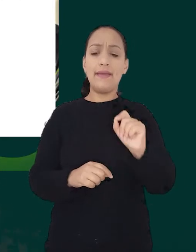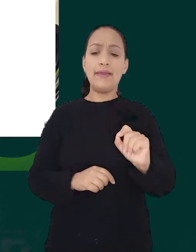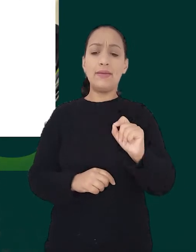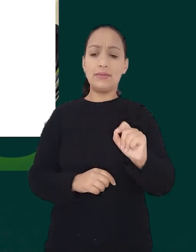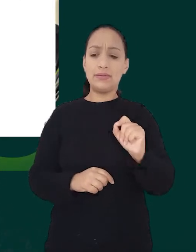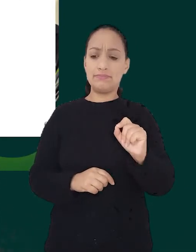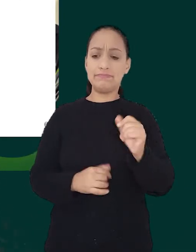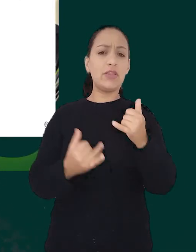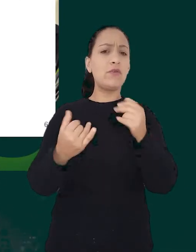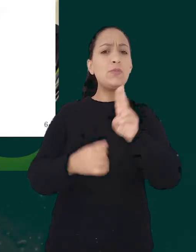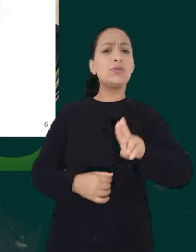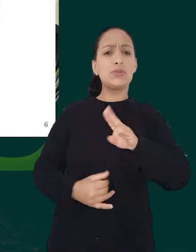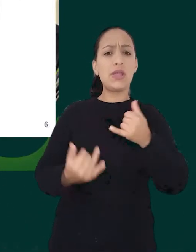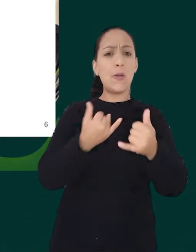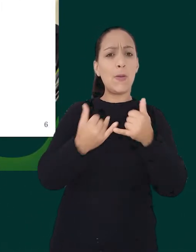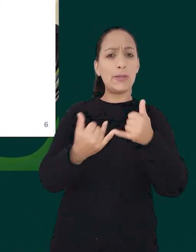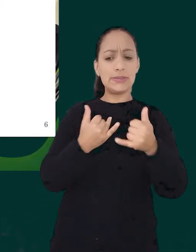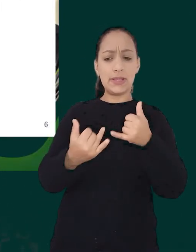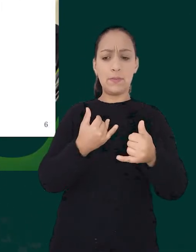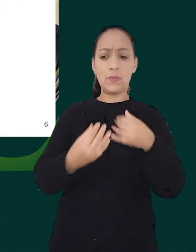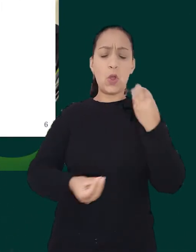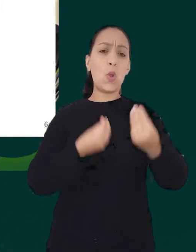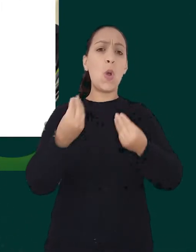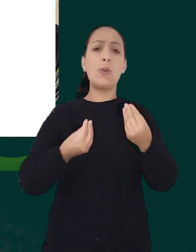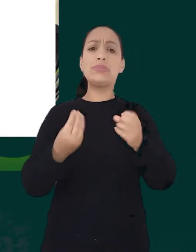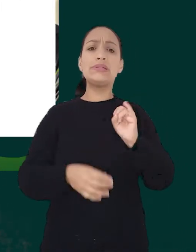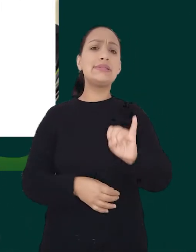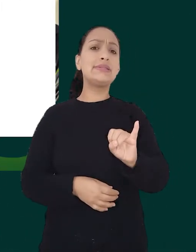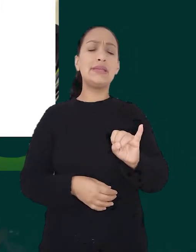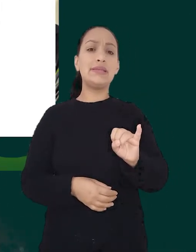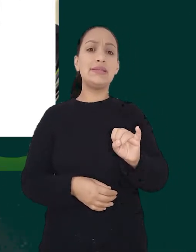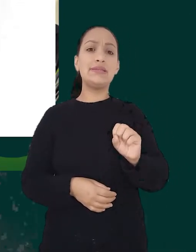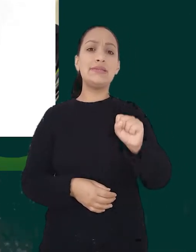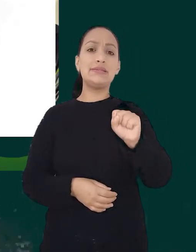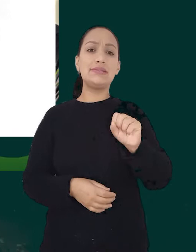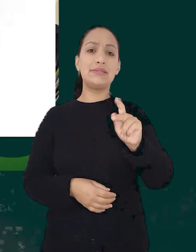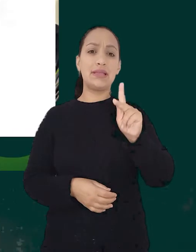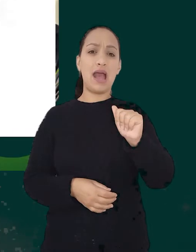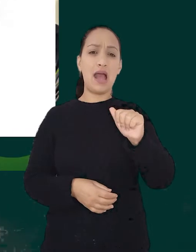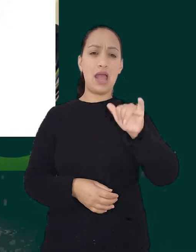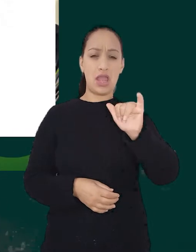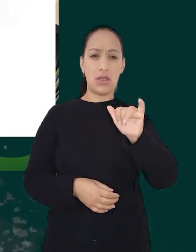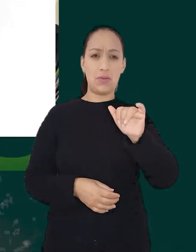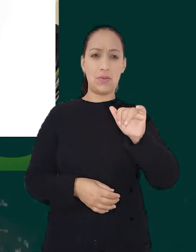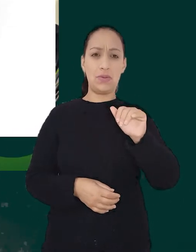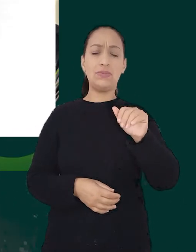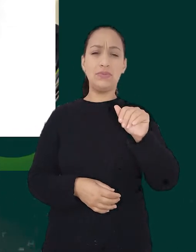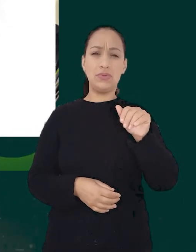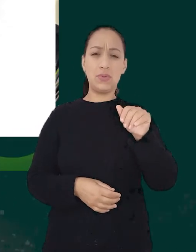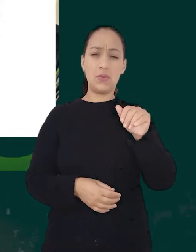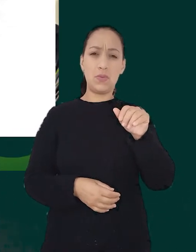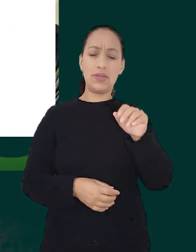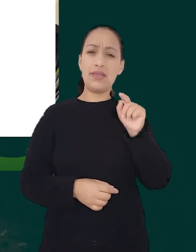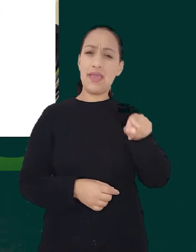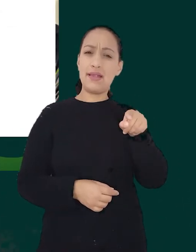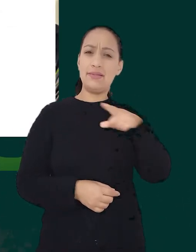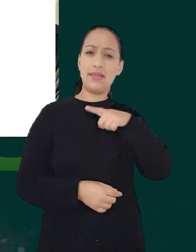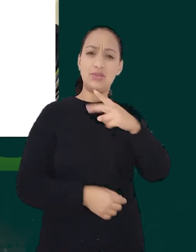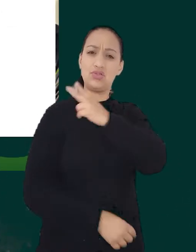um exemplo como se fosse um Skyrim, que tu tem chefões muito mais fortes, chefões muito mais